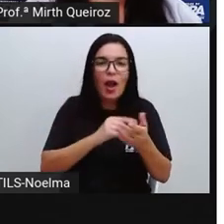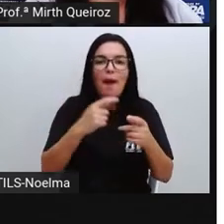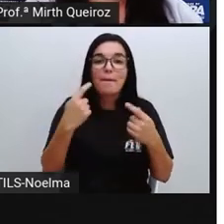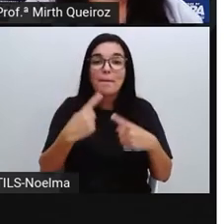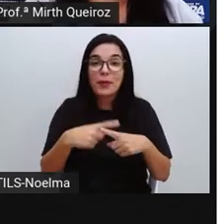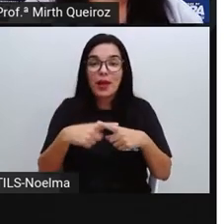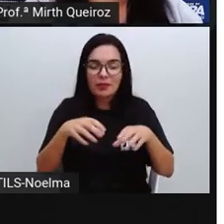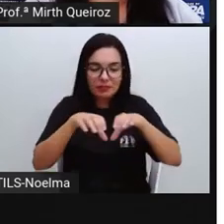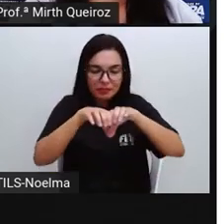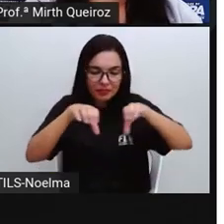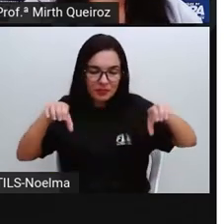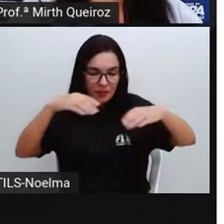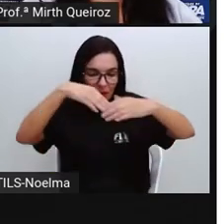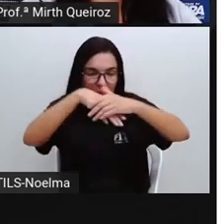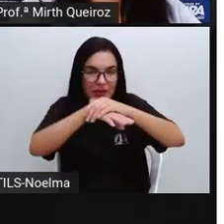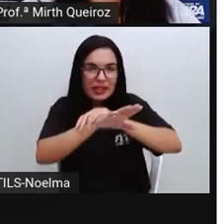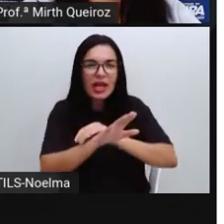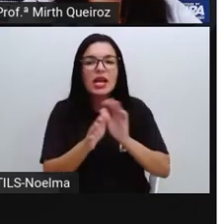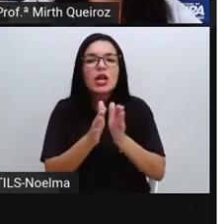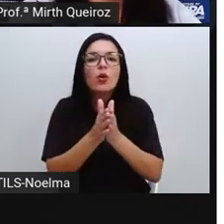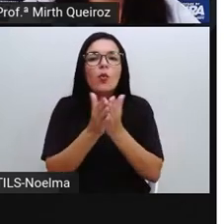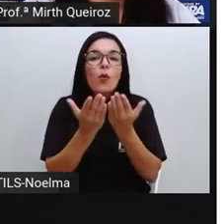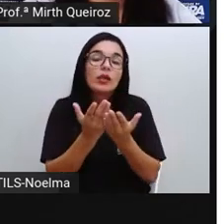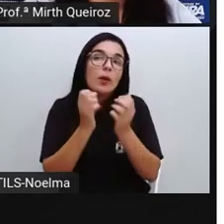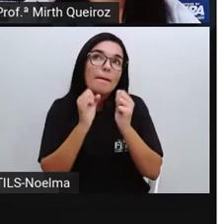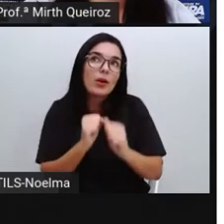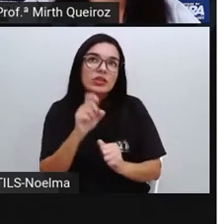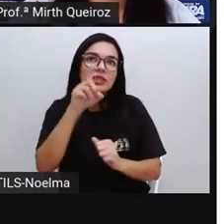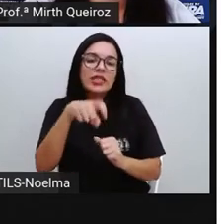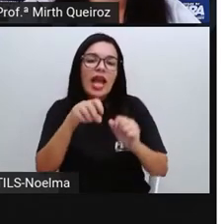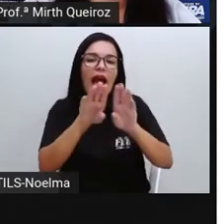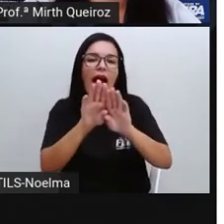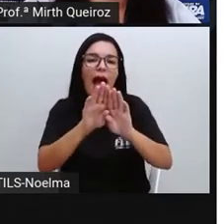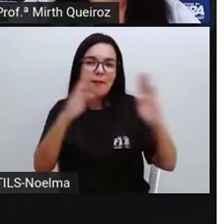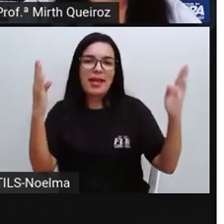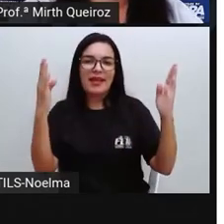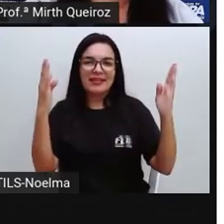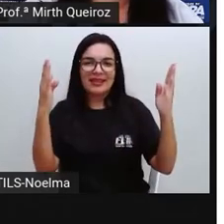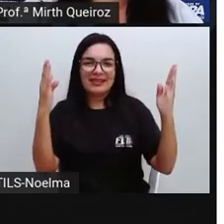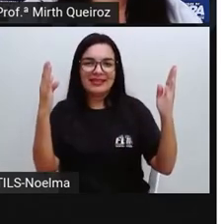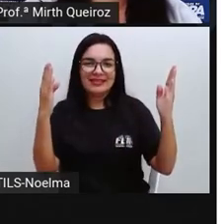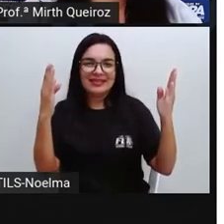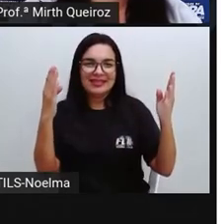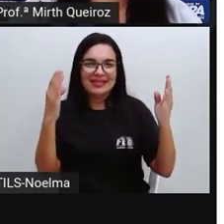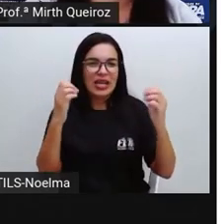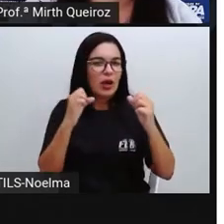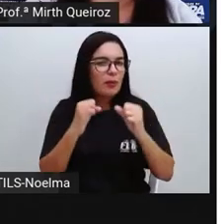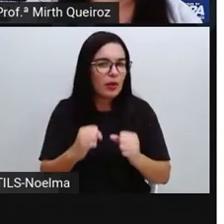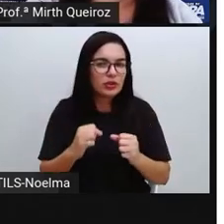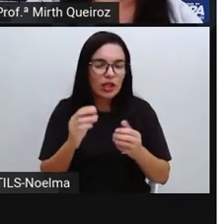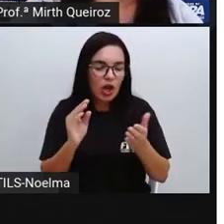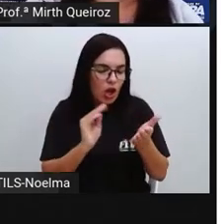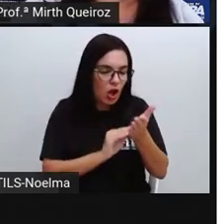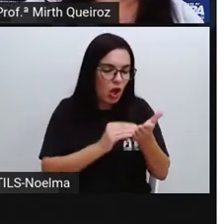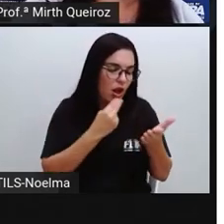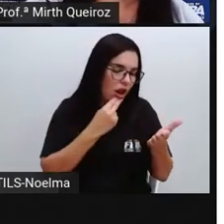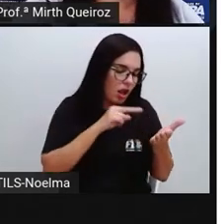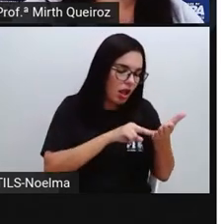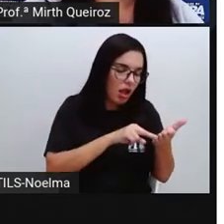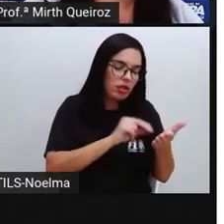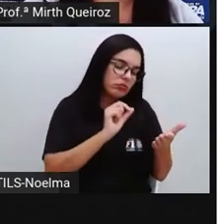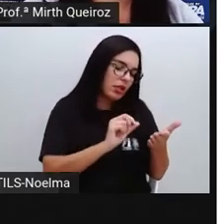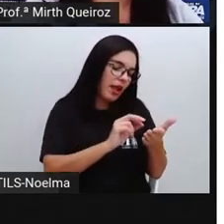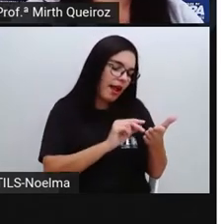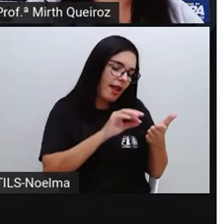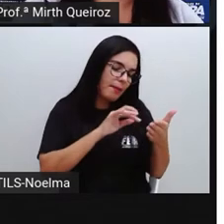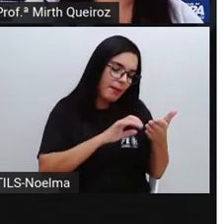cápsula. E quando é que ela deverá ser aberta. Então, vocês podem colocar até por fora... Essa